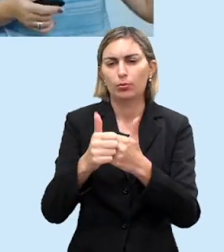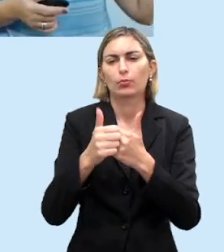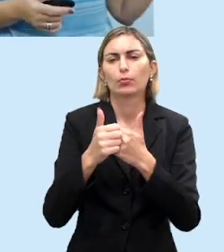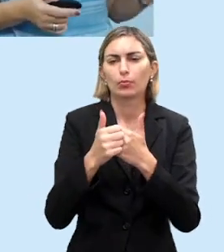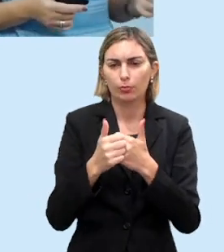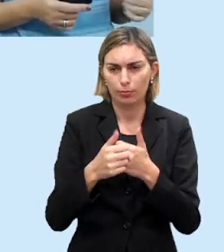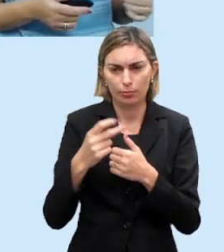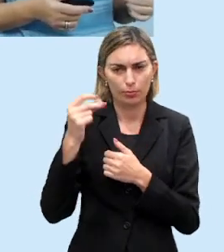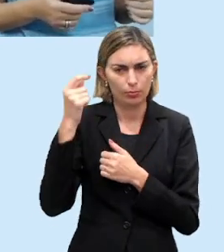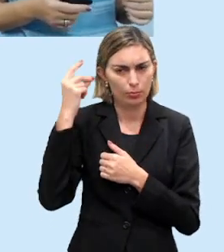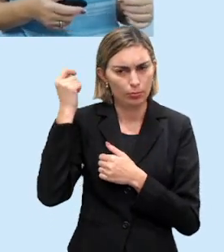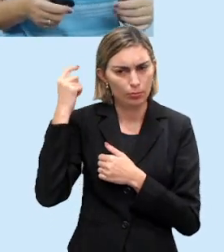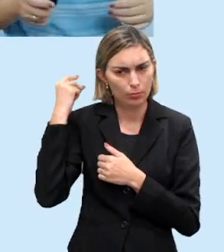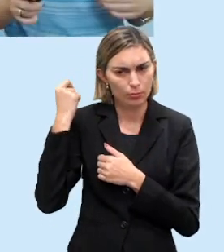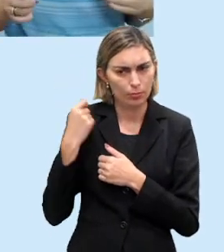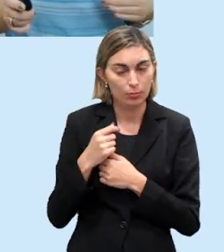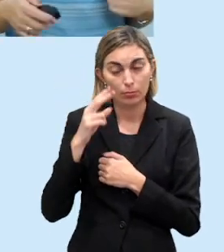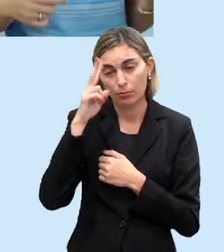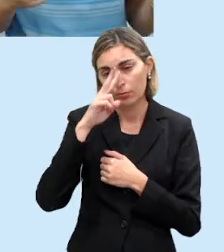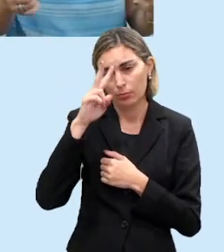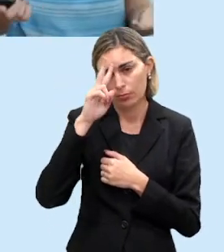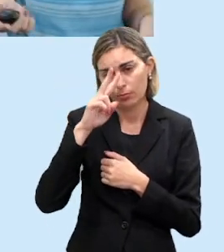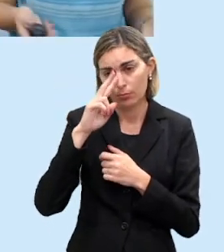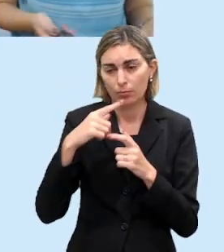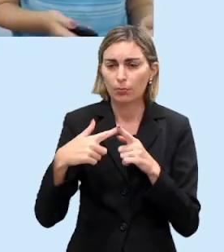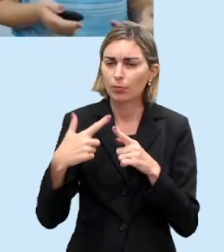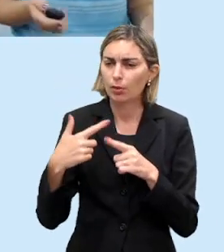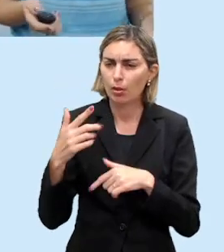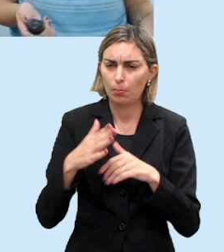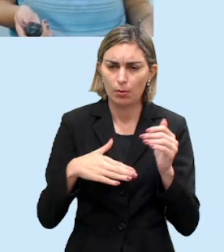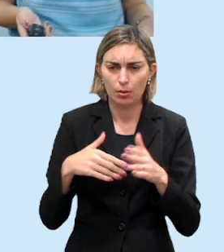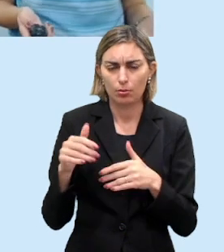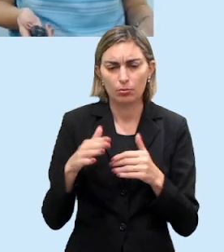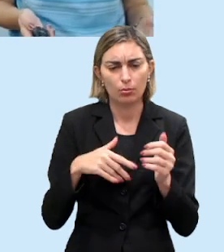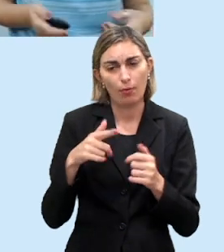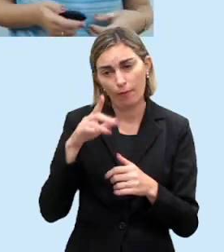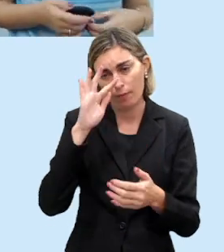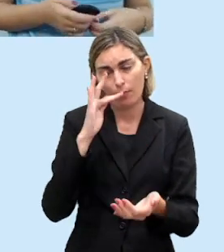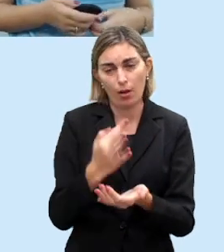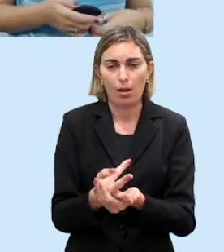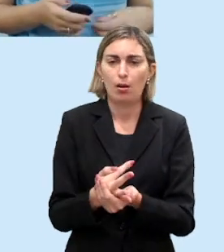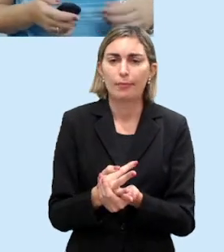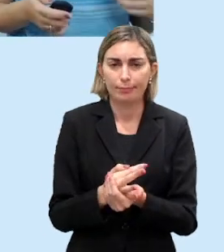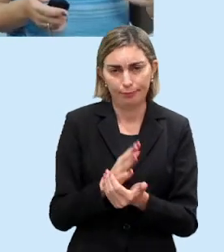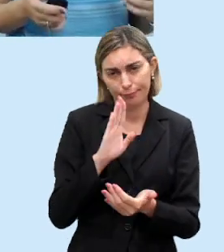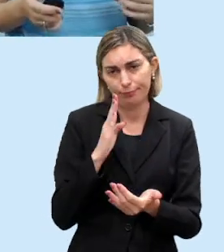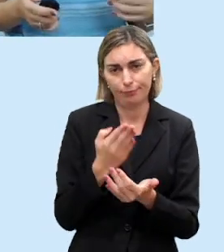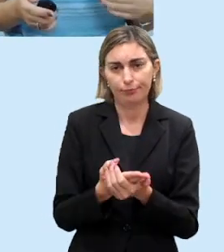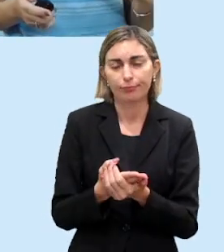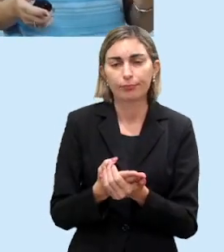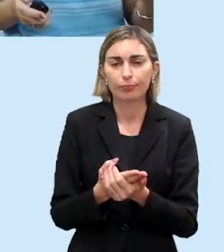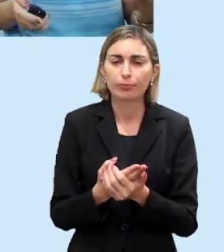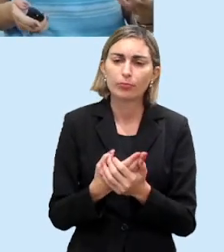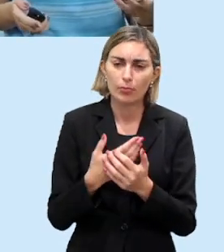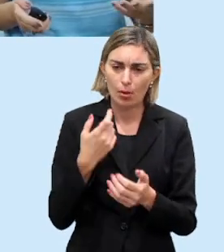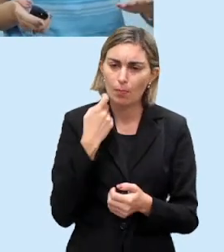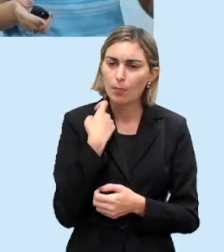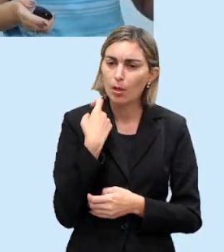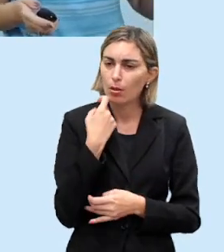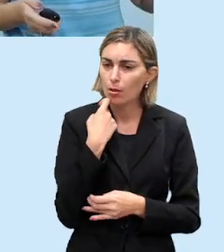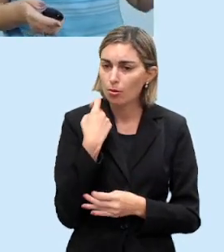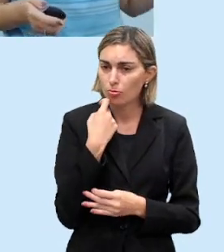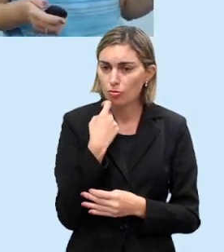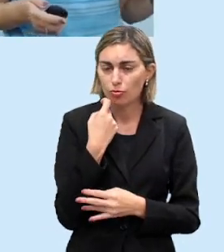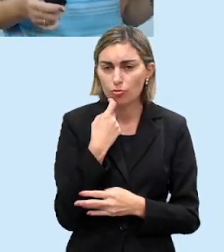Muito atrás na história, porque eles praticavam a sua fé, não é? Então, o peixe, não é,